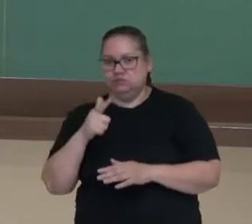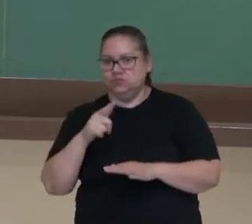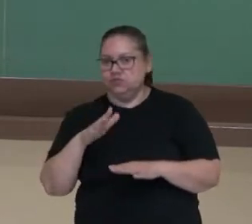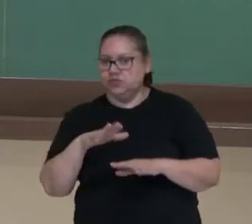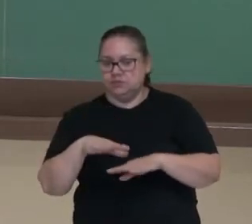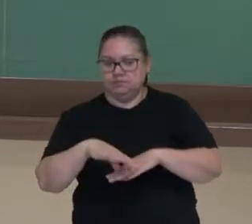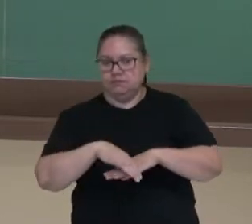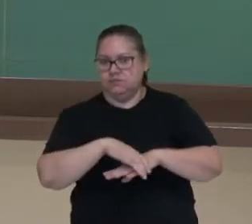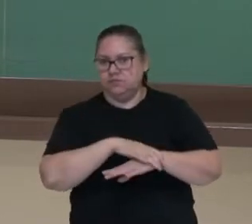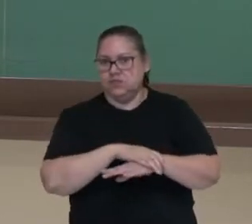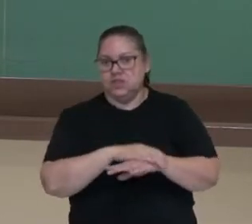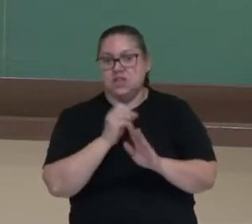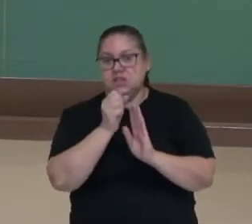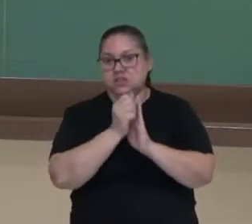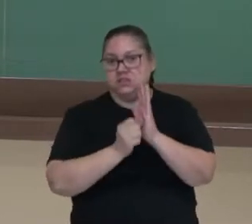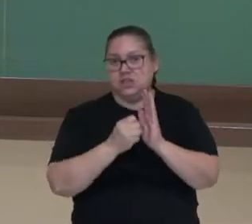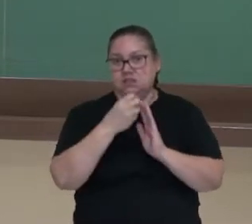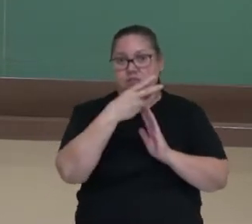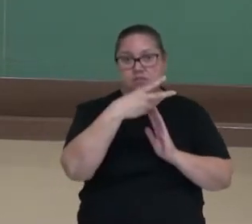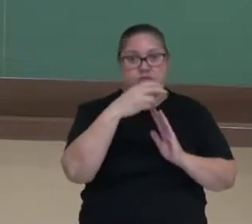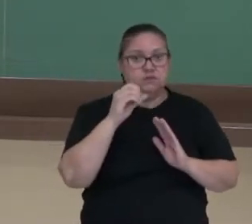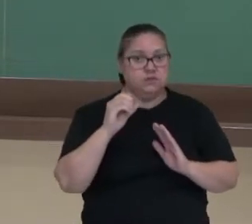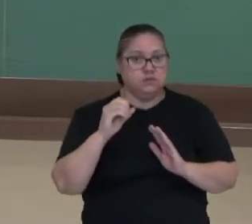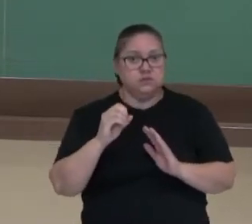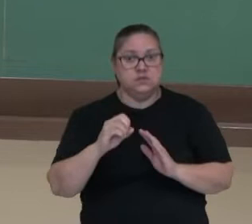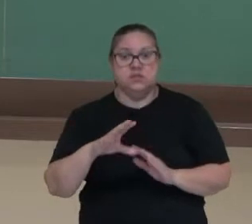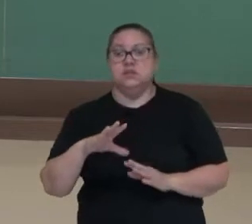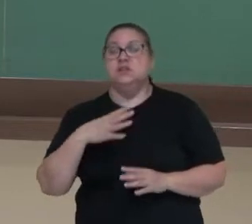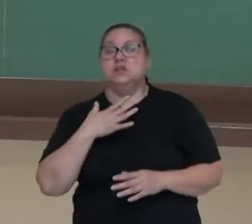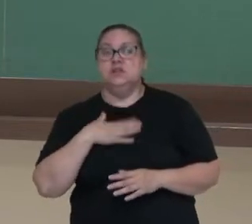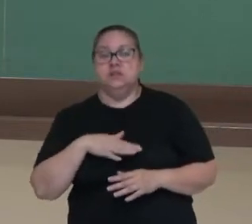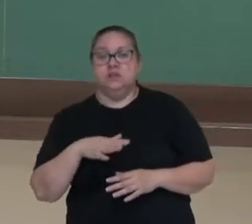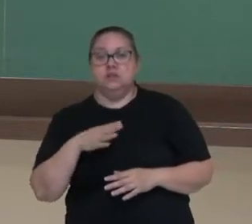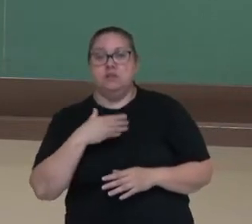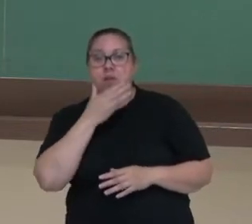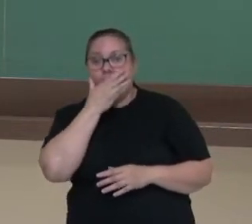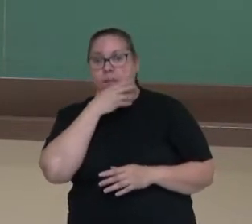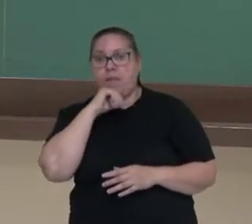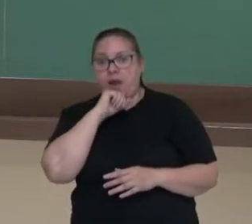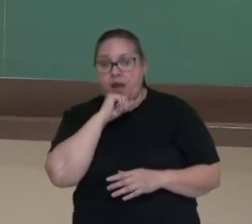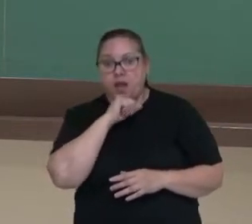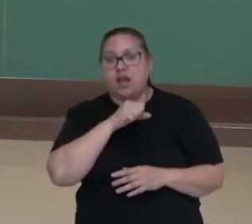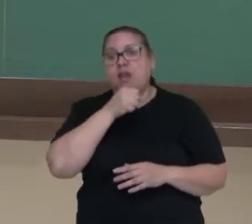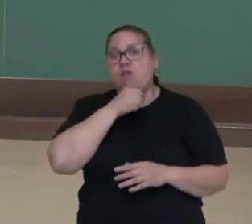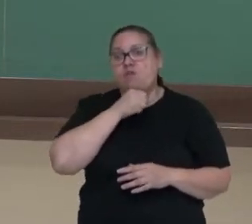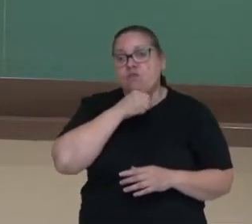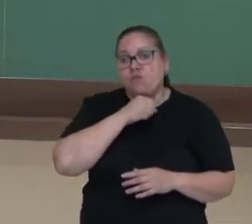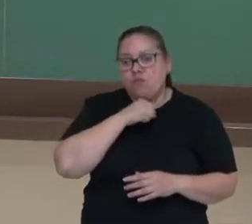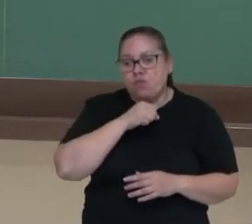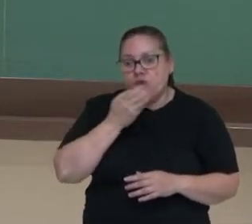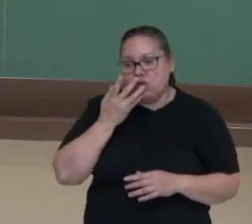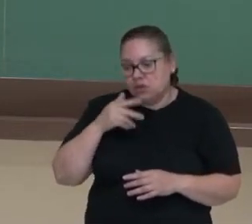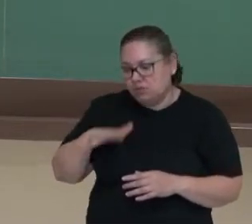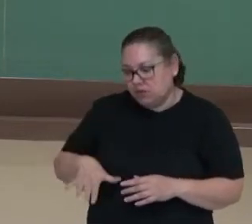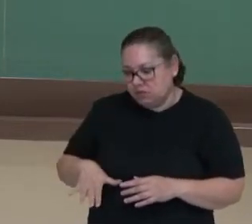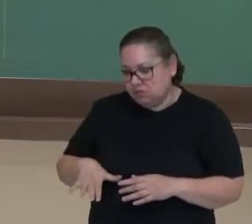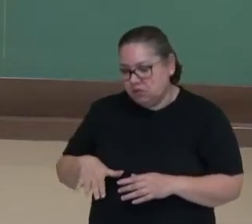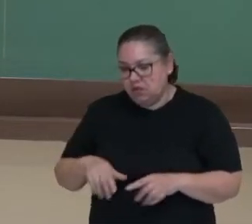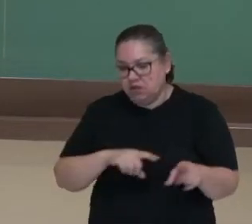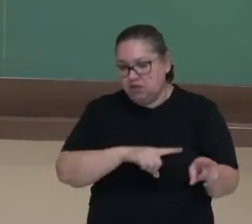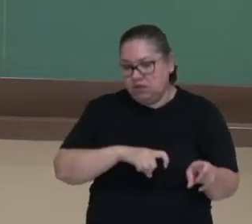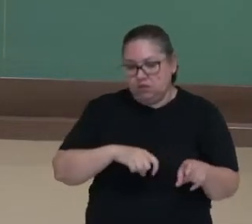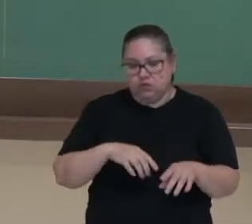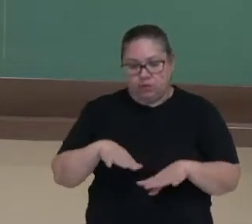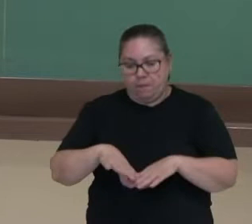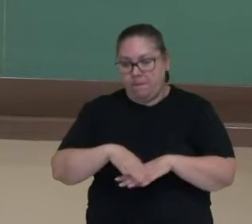Século XXI, porque no século XX, cansei de ouvir meus avós, pais, né? Não, quando era pequeno na roça, é só pé